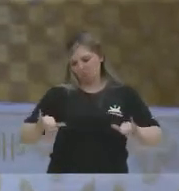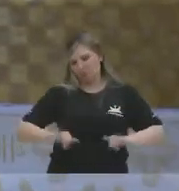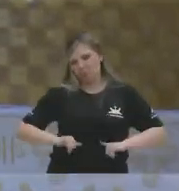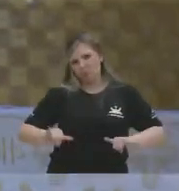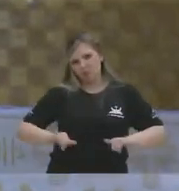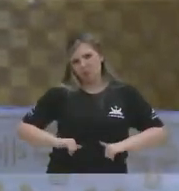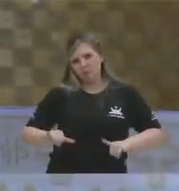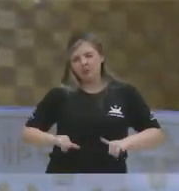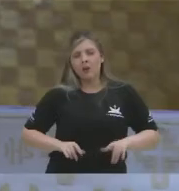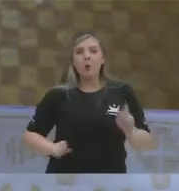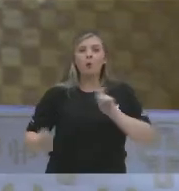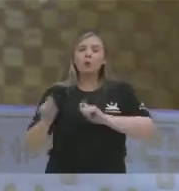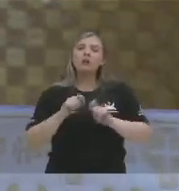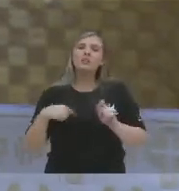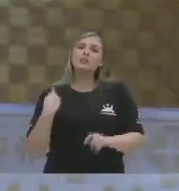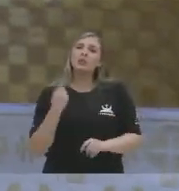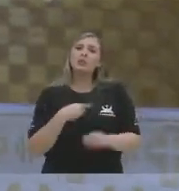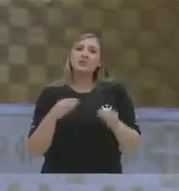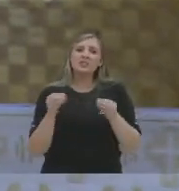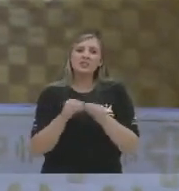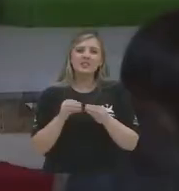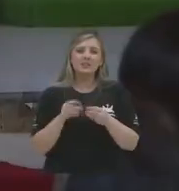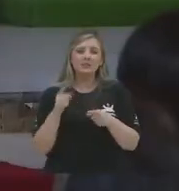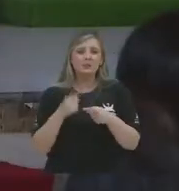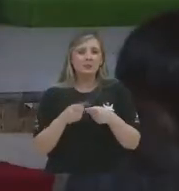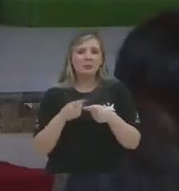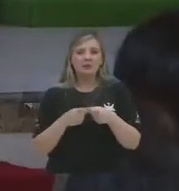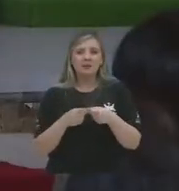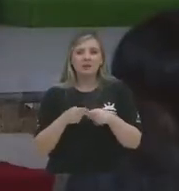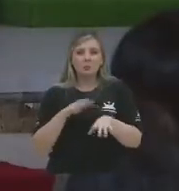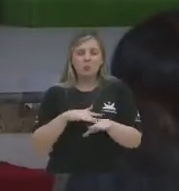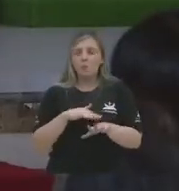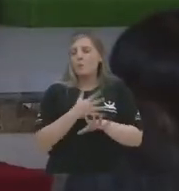O que fazer para curar o sofrimento?